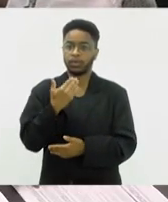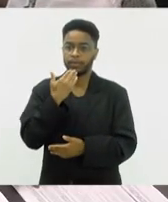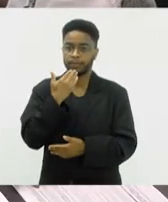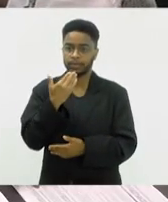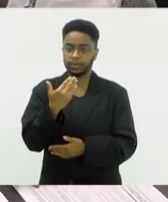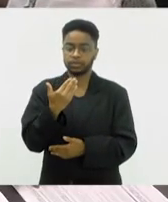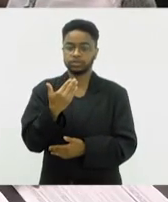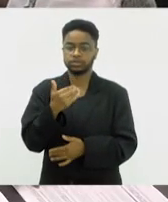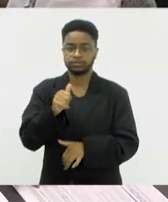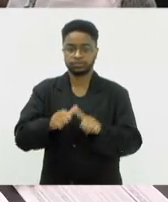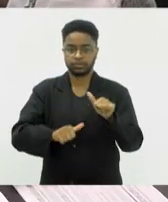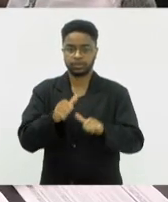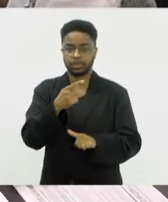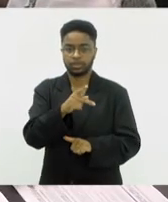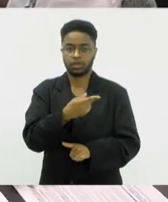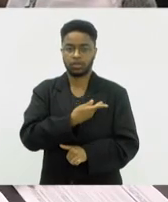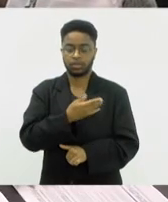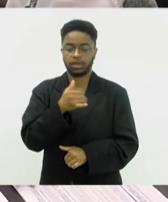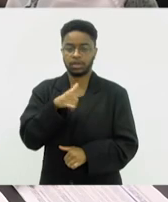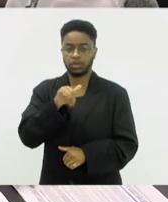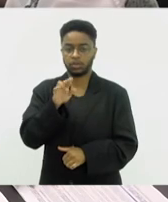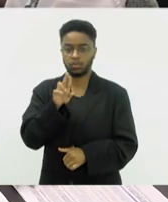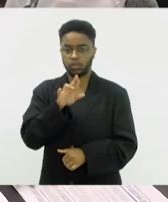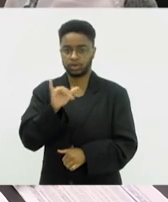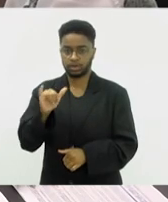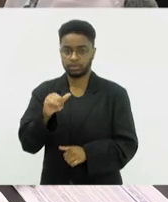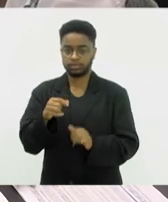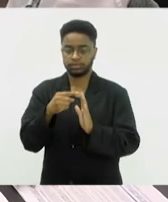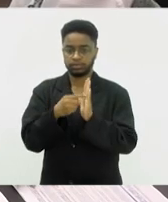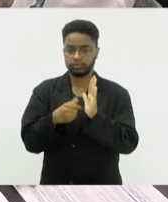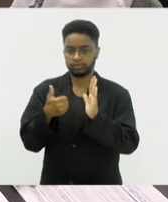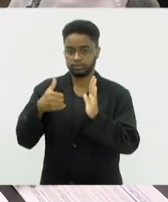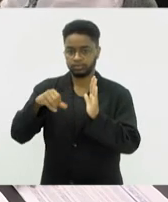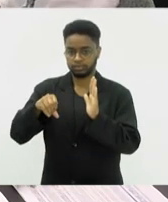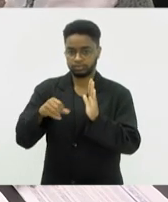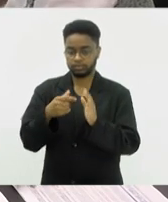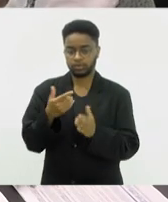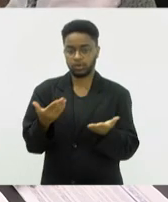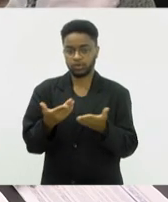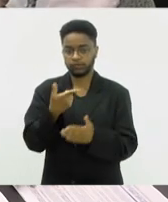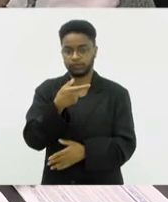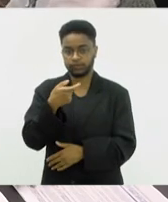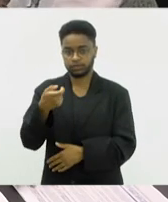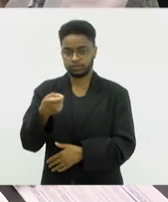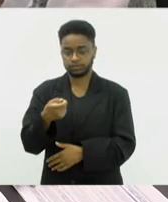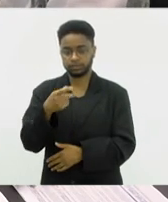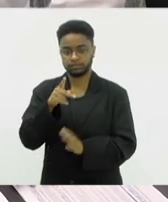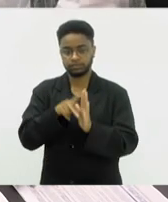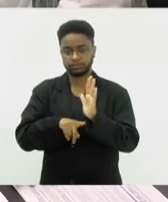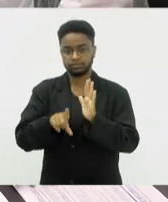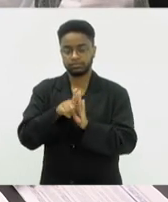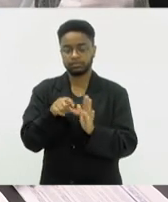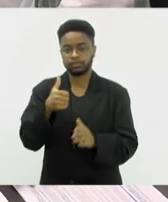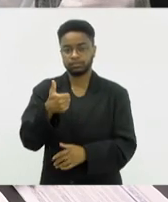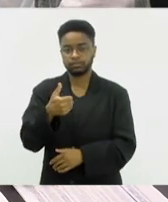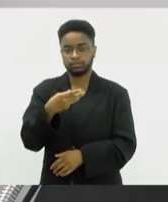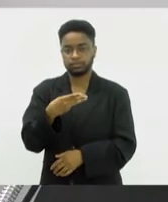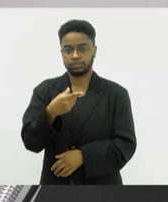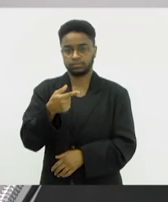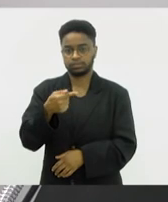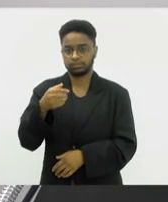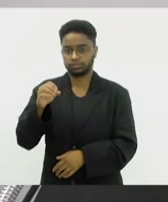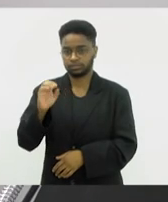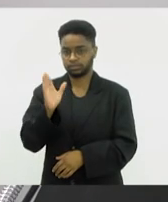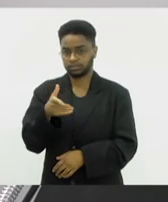seu companheiro Iuri, o 19 da pauta. 20. Projeto de lei 1370 de 23,